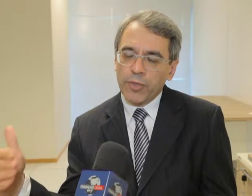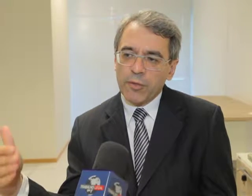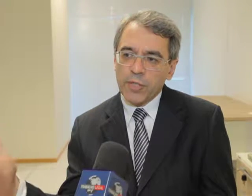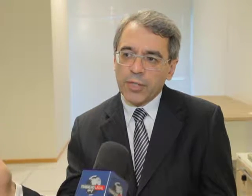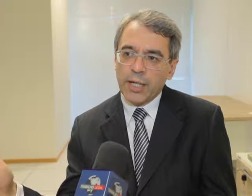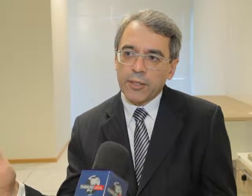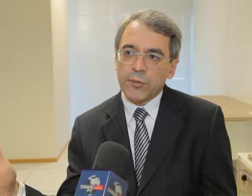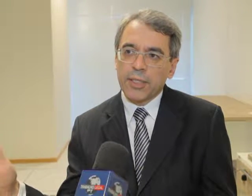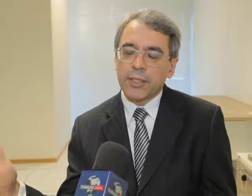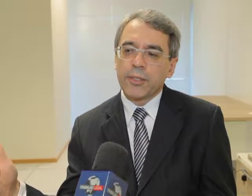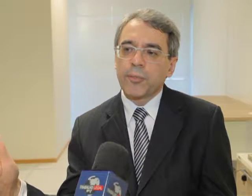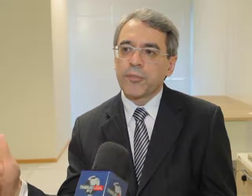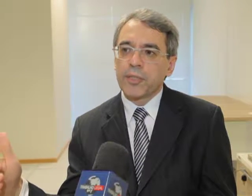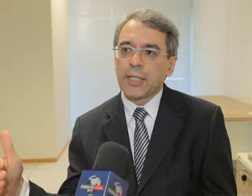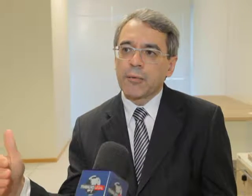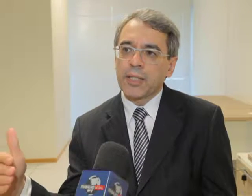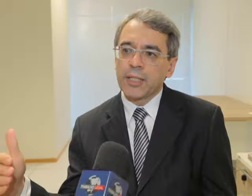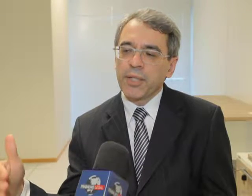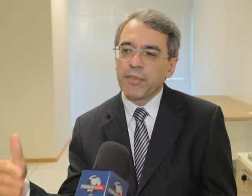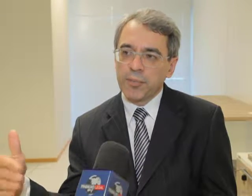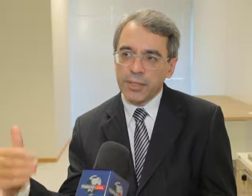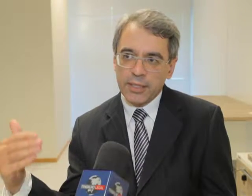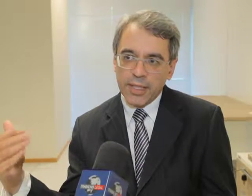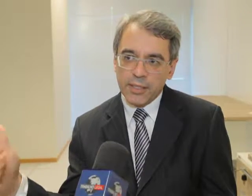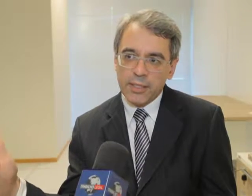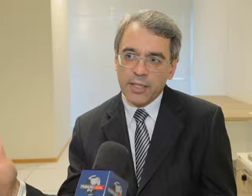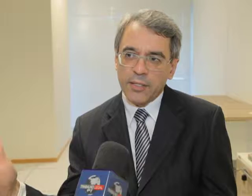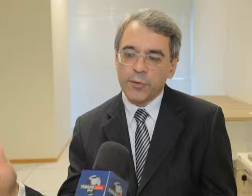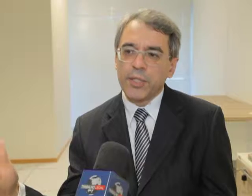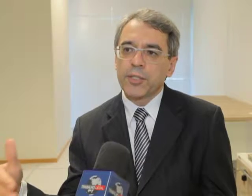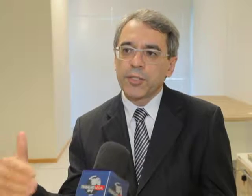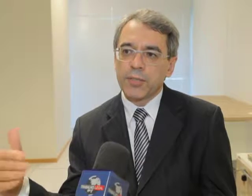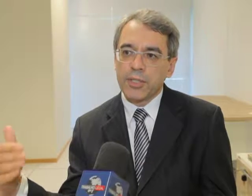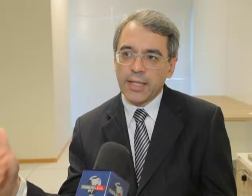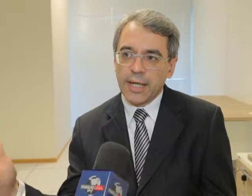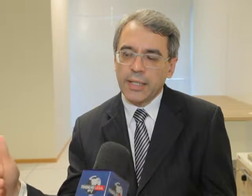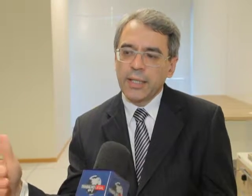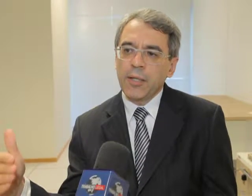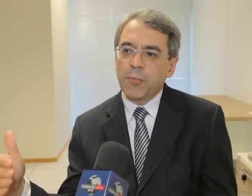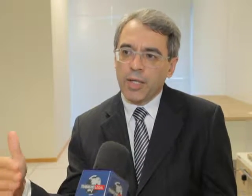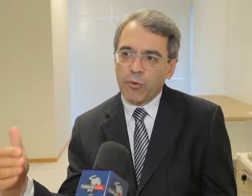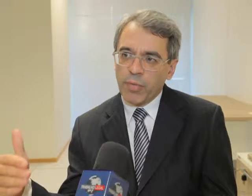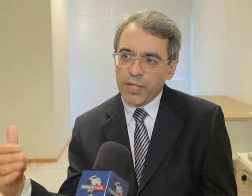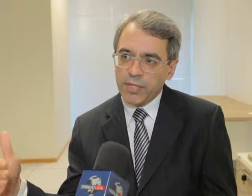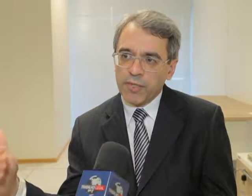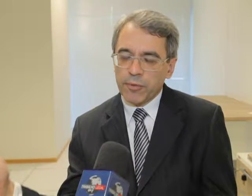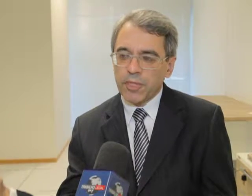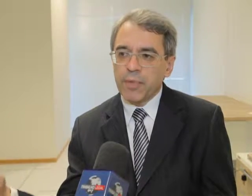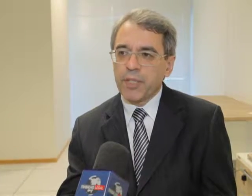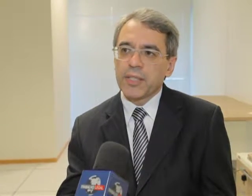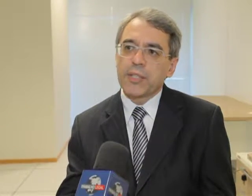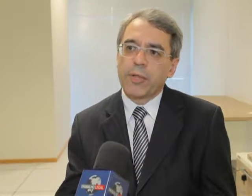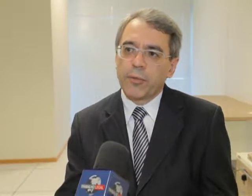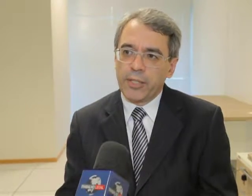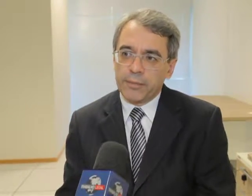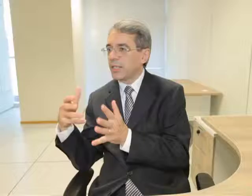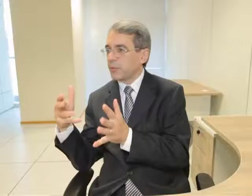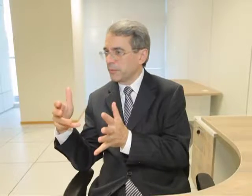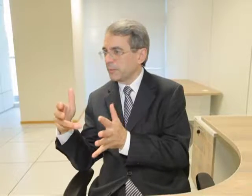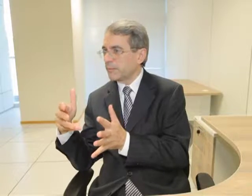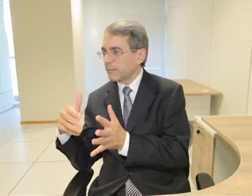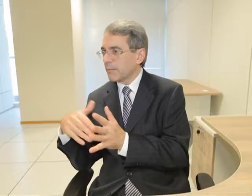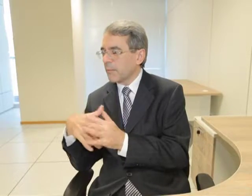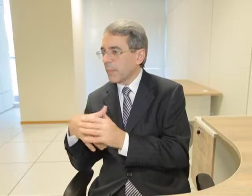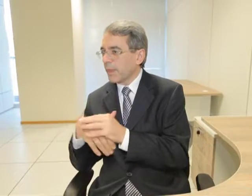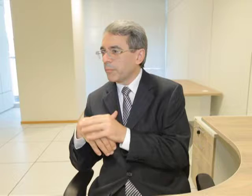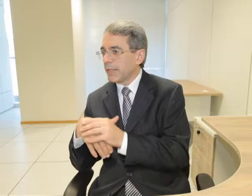ou procurar o sindicato da sua categoria profissional, que também vai poder lhe dar assistência jurídica e judiciária para cobrar esses valores da empresa que não recolheu. O